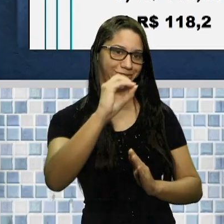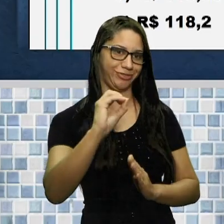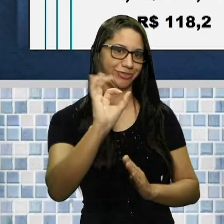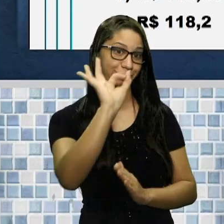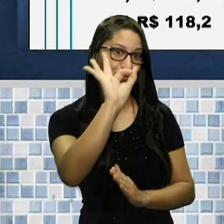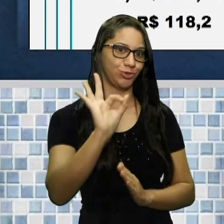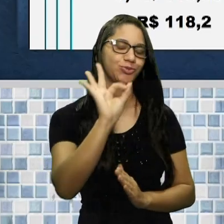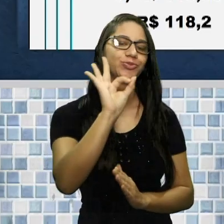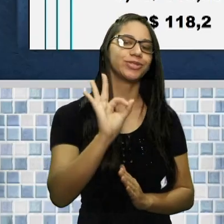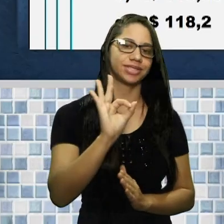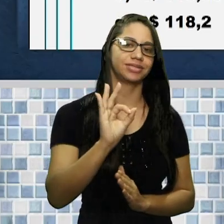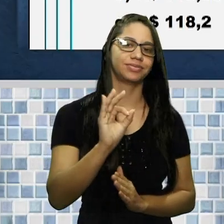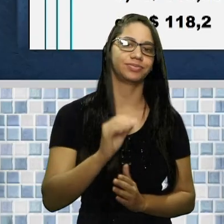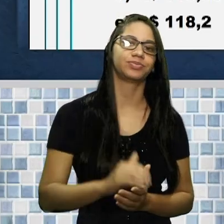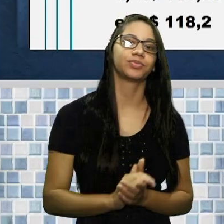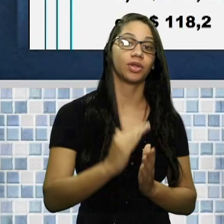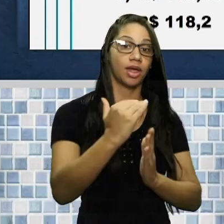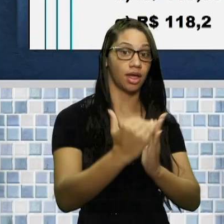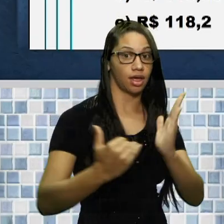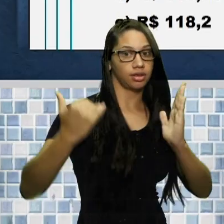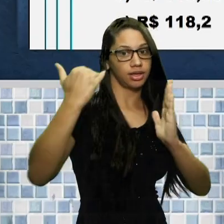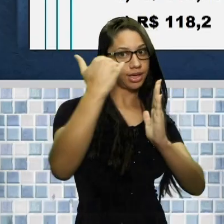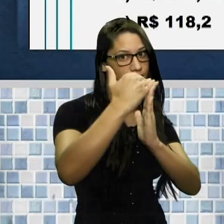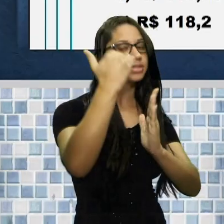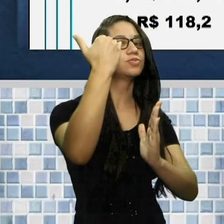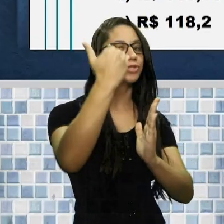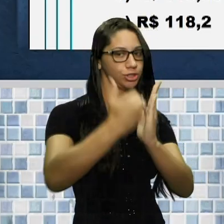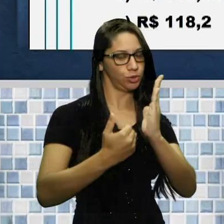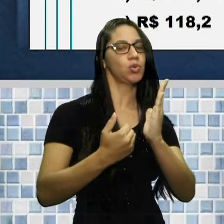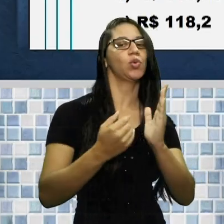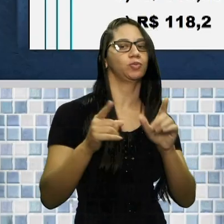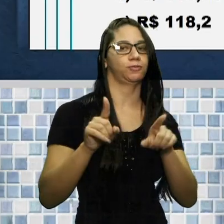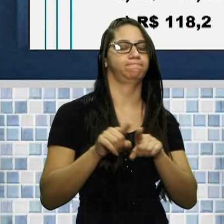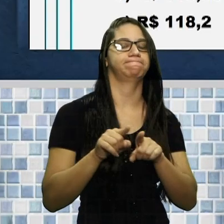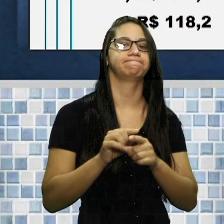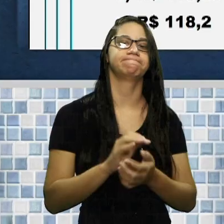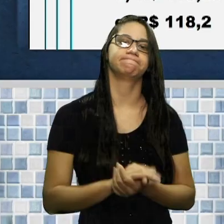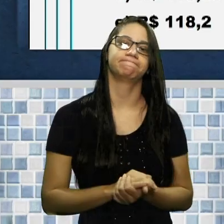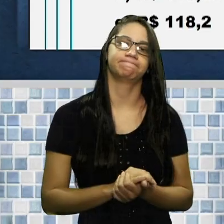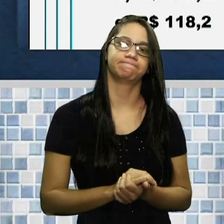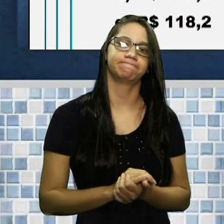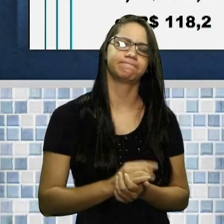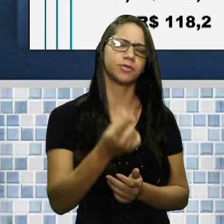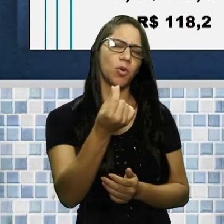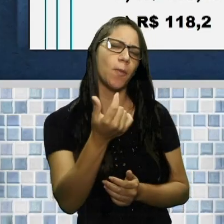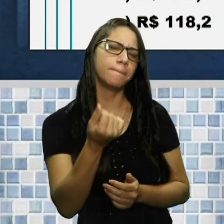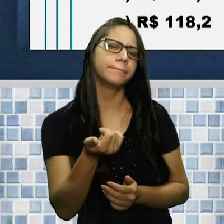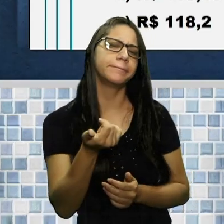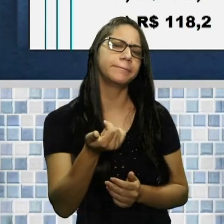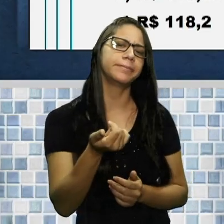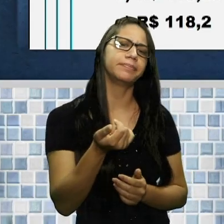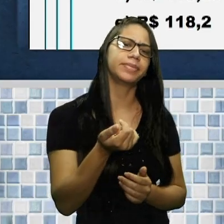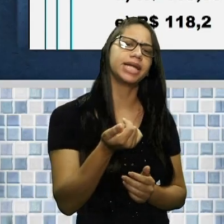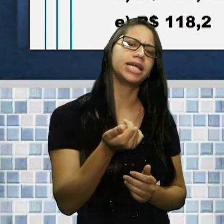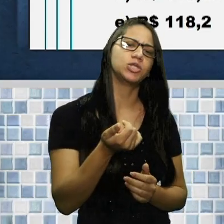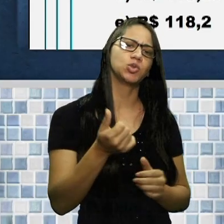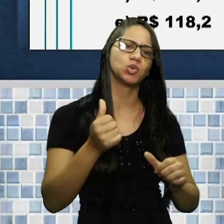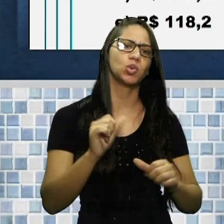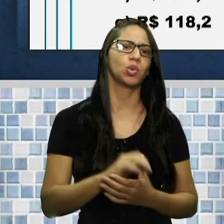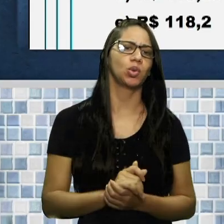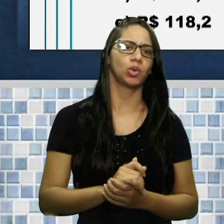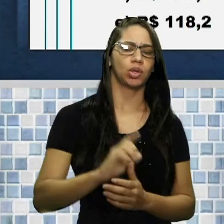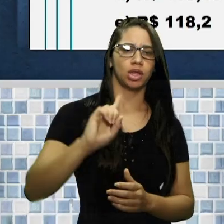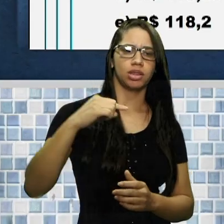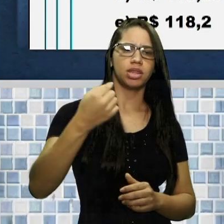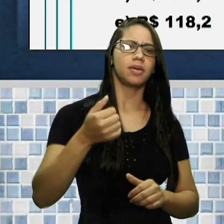20%. Observe aí que nós temos um acréscimo e um desconto. Qual é o preço final desse produto após